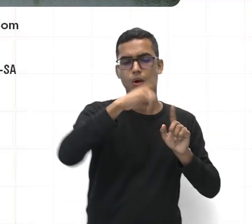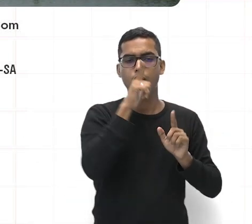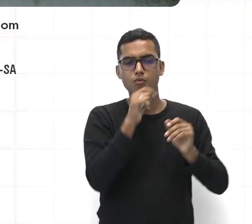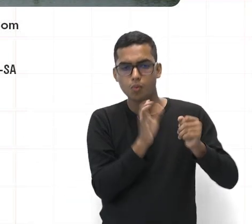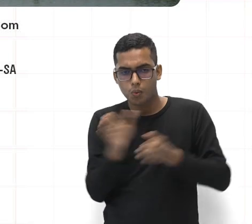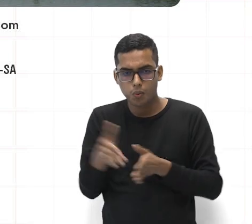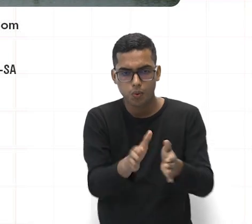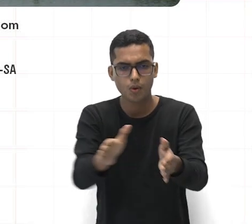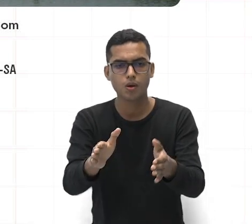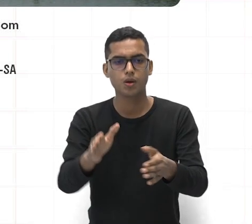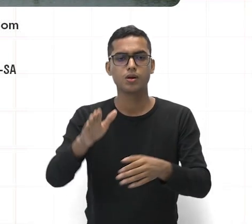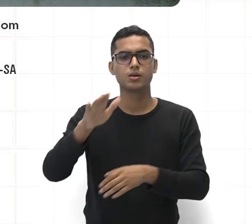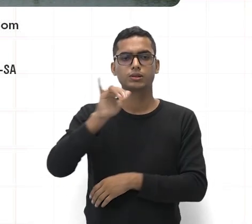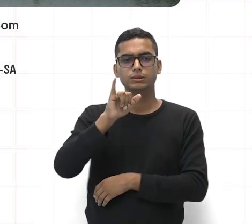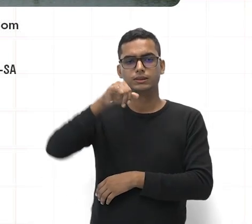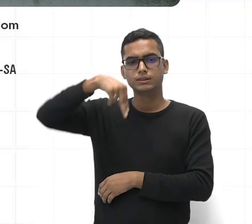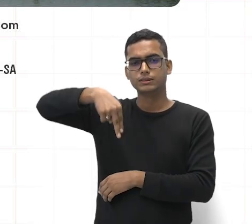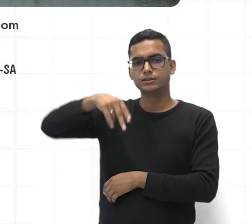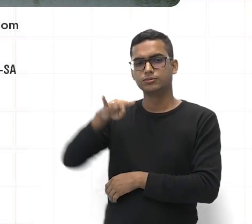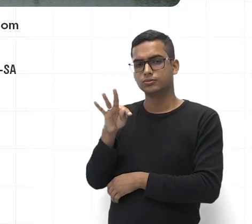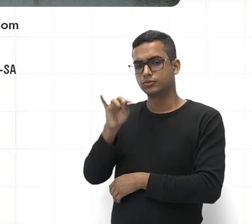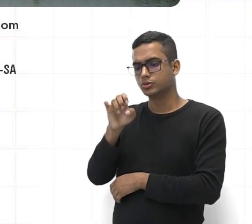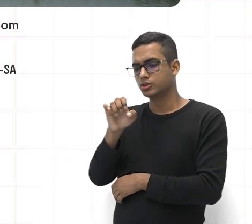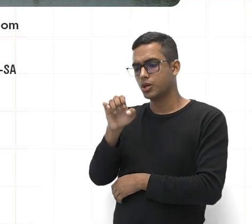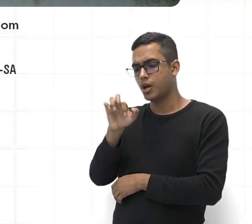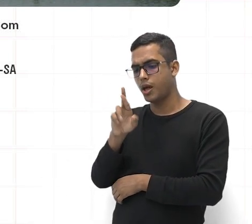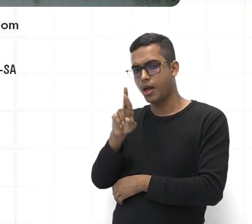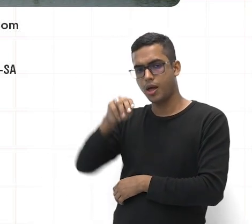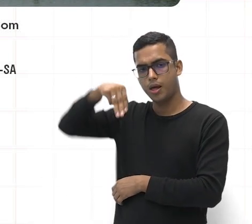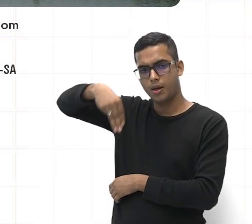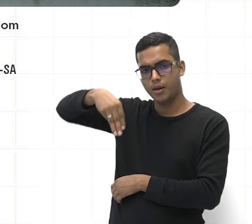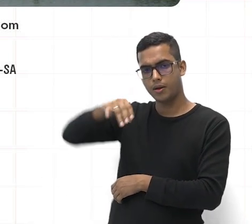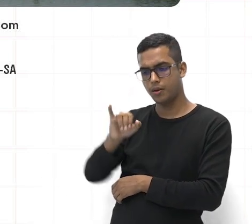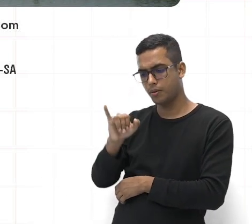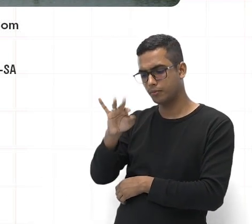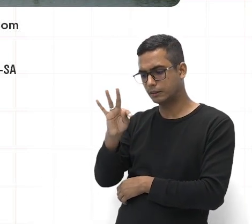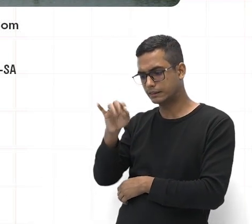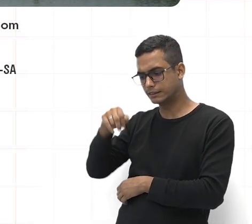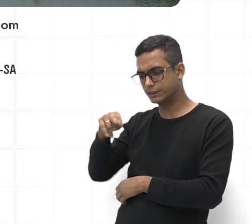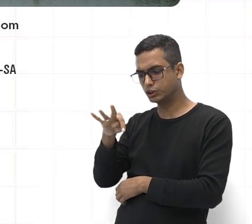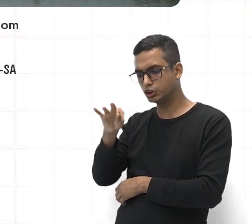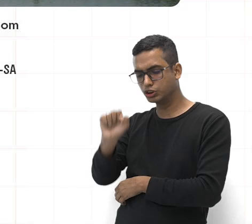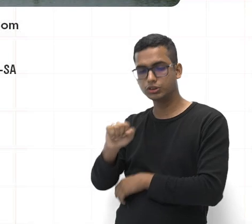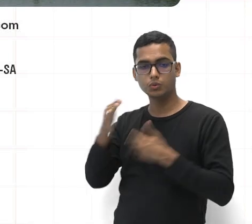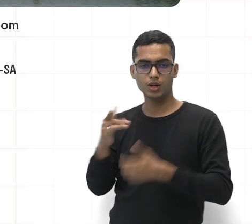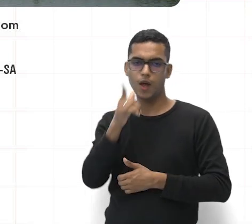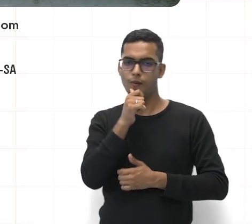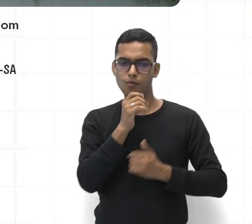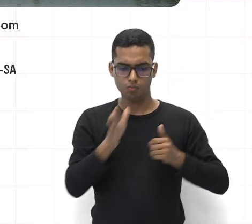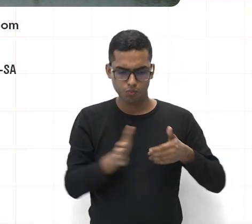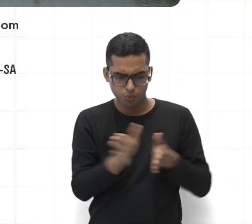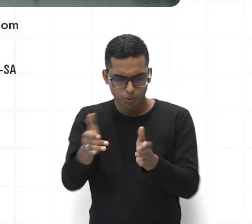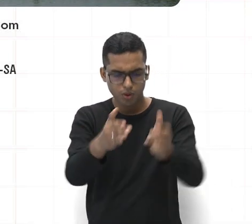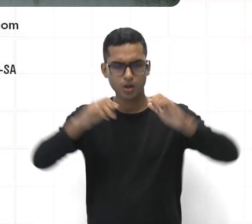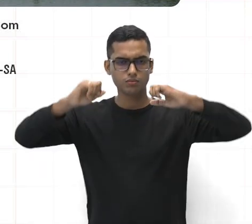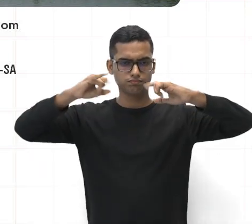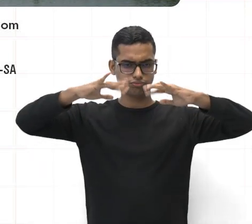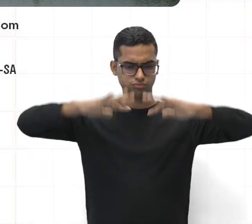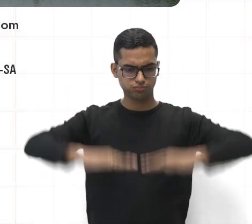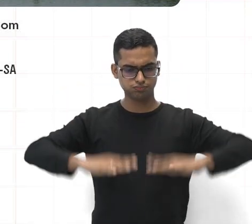rios intermitentes. Esses rios são aqueles rios que eles secam em certas épocas do